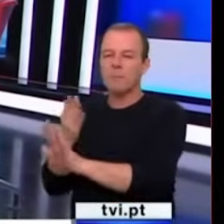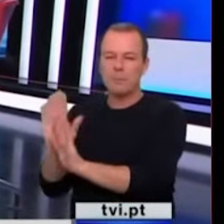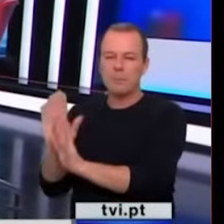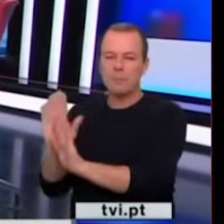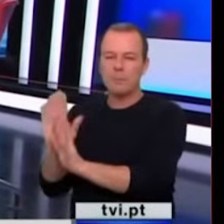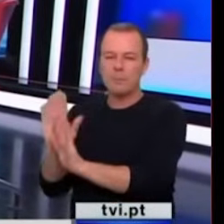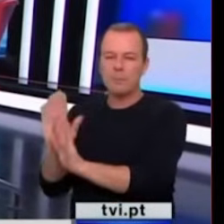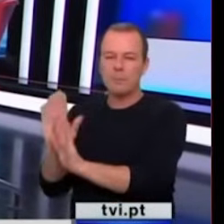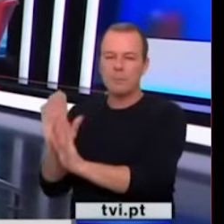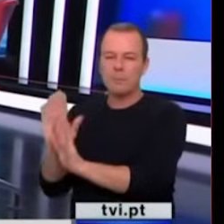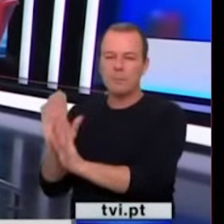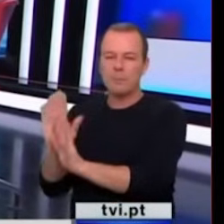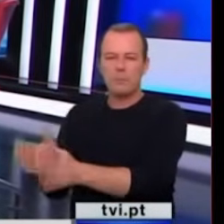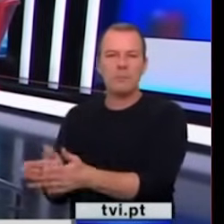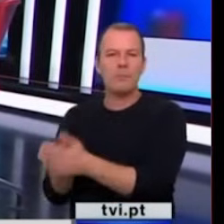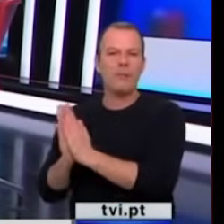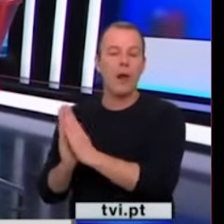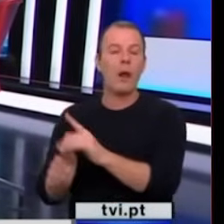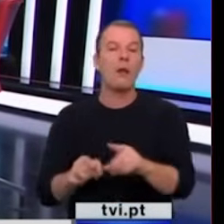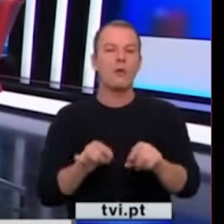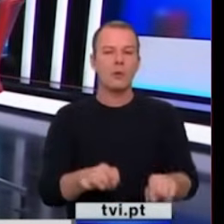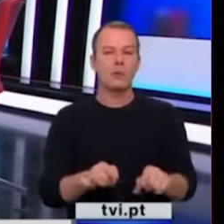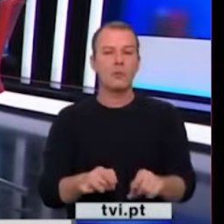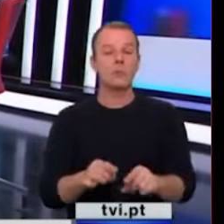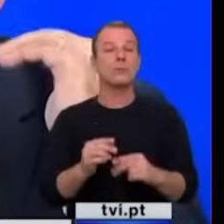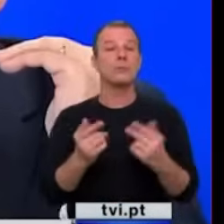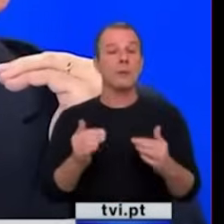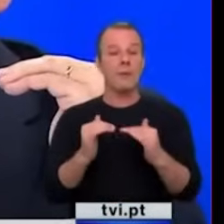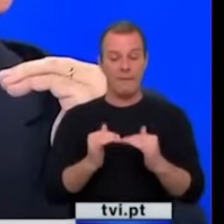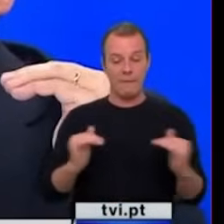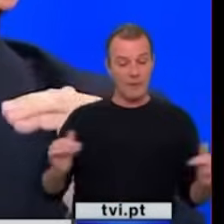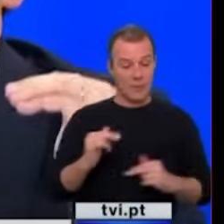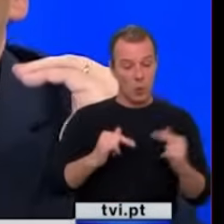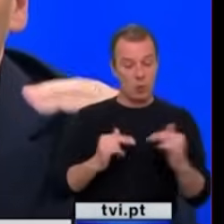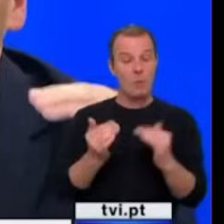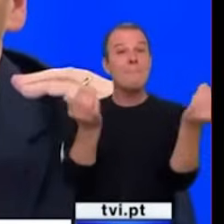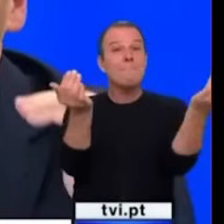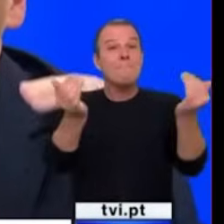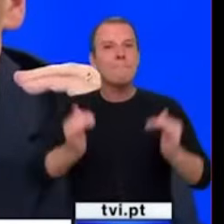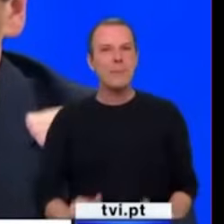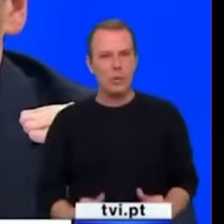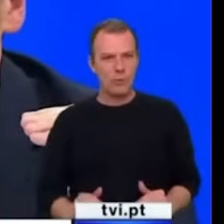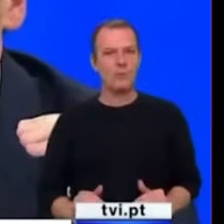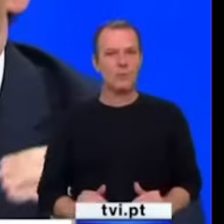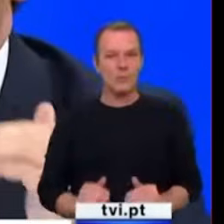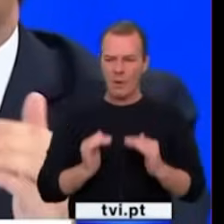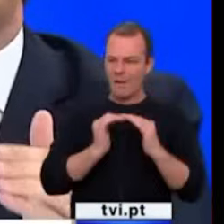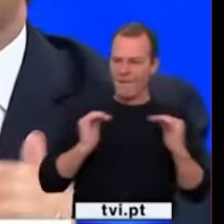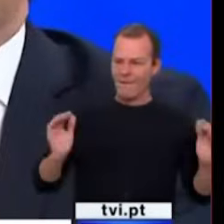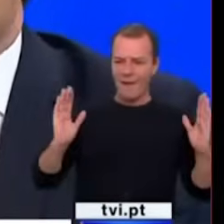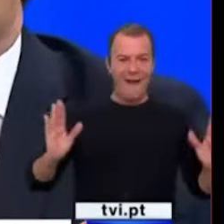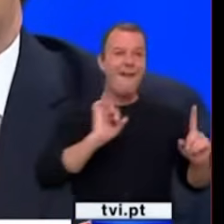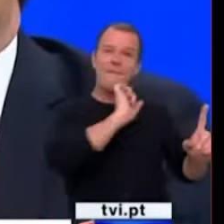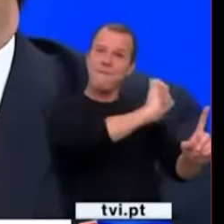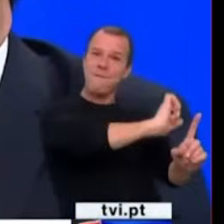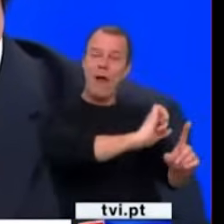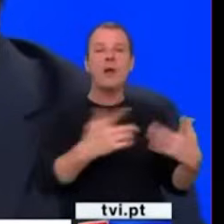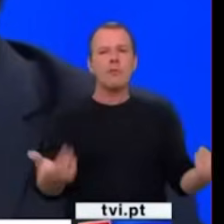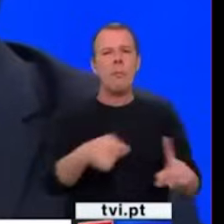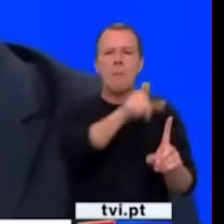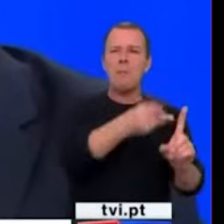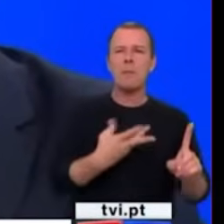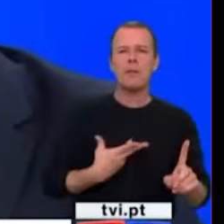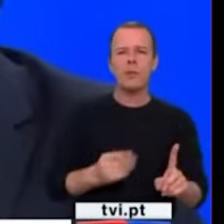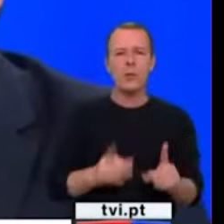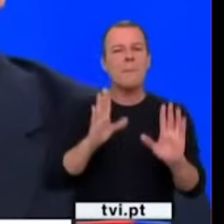nós construí imagos menos foi o período em que construímos menos do século passado todo e portanto o Pedro n Santos devia ter